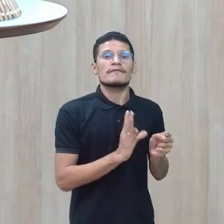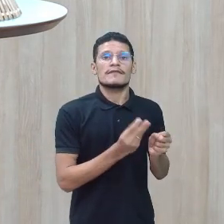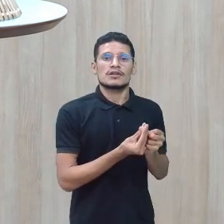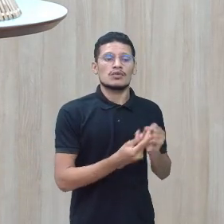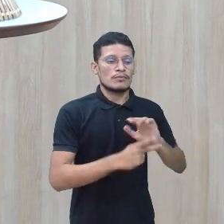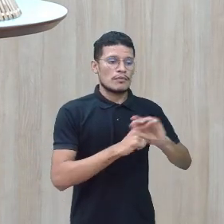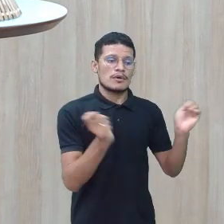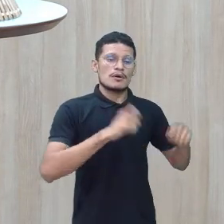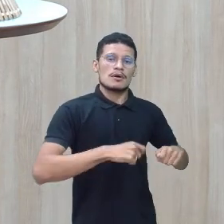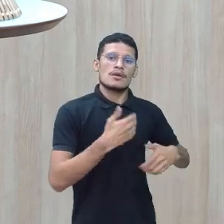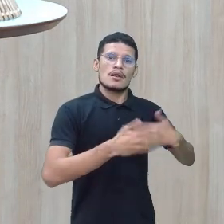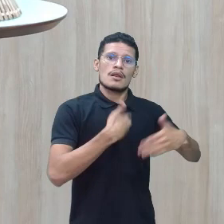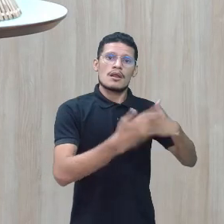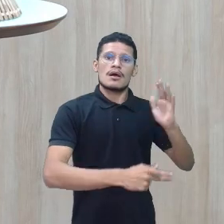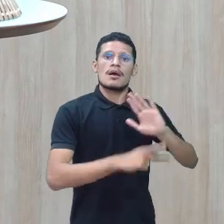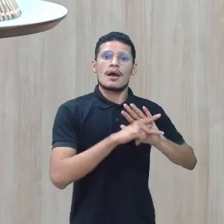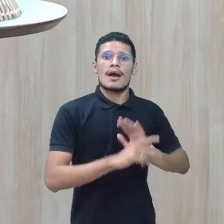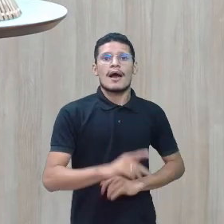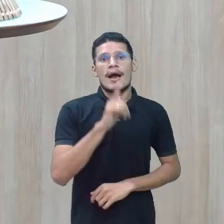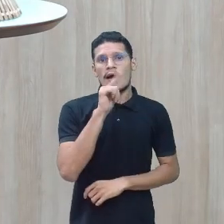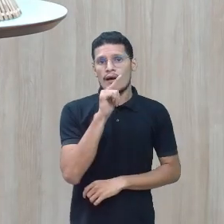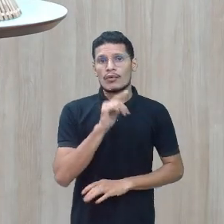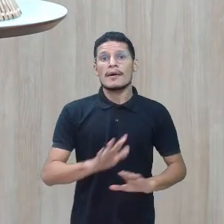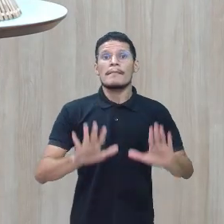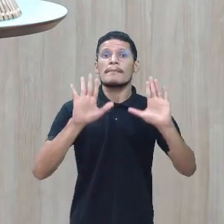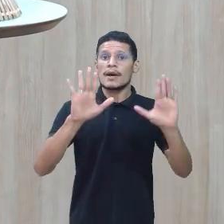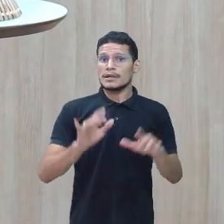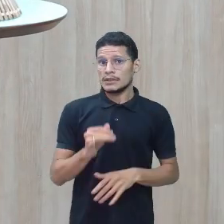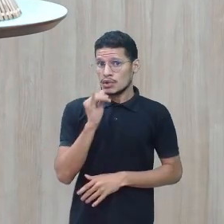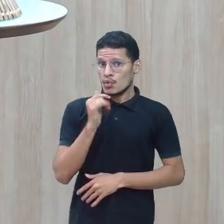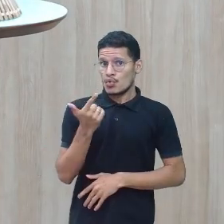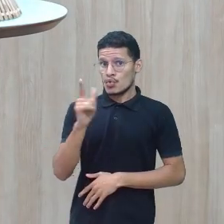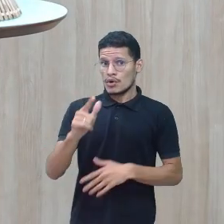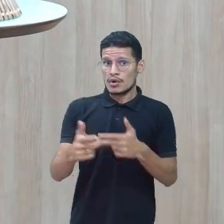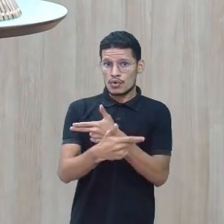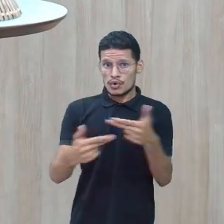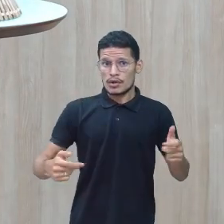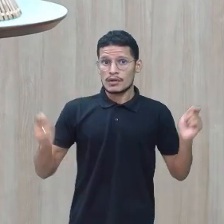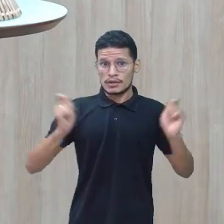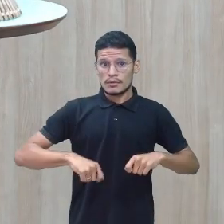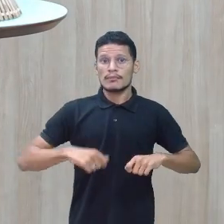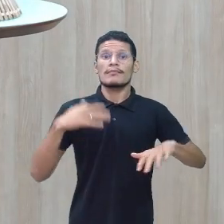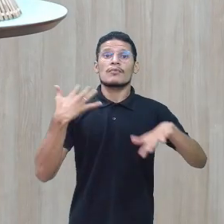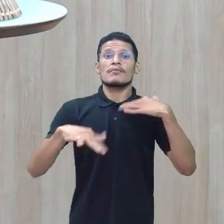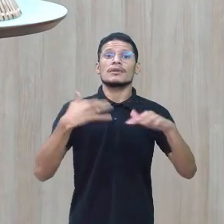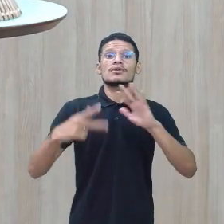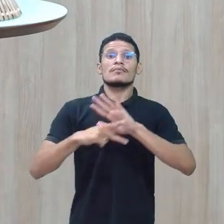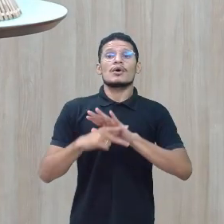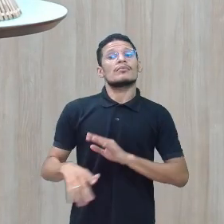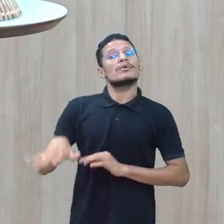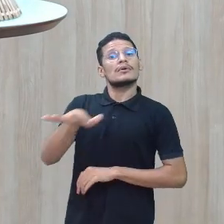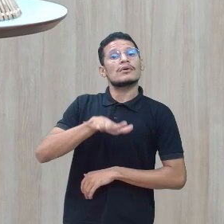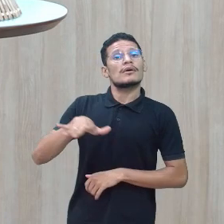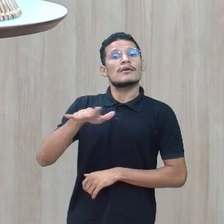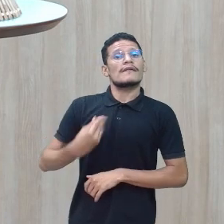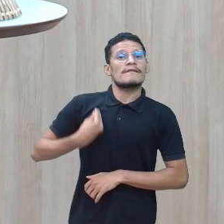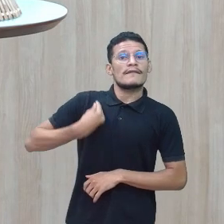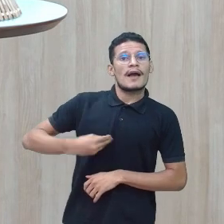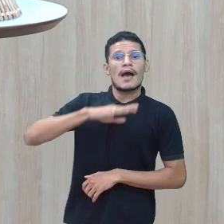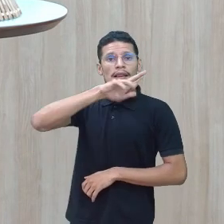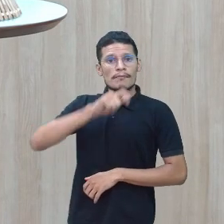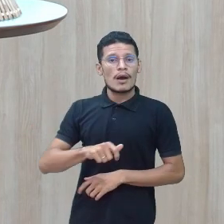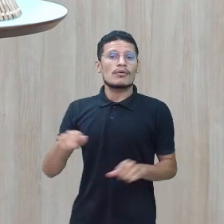da água. Outro item também, a movimentação da água pelos seres vivos e pelo